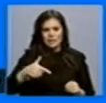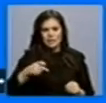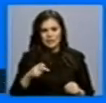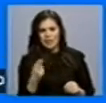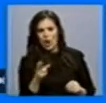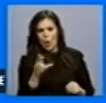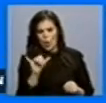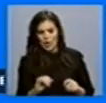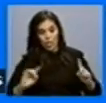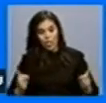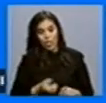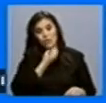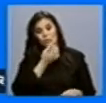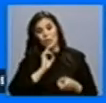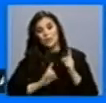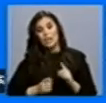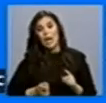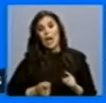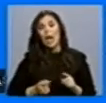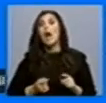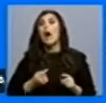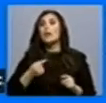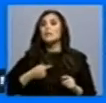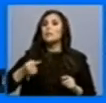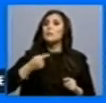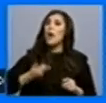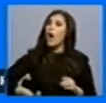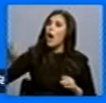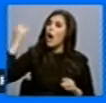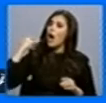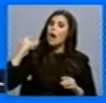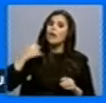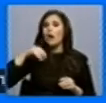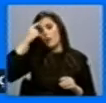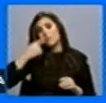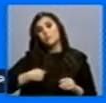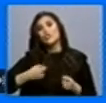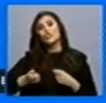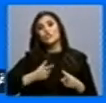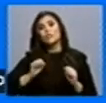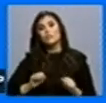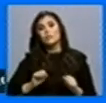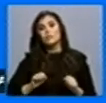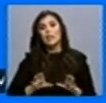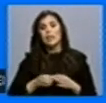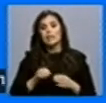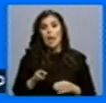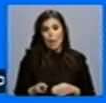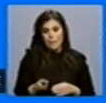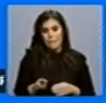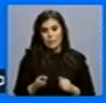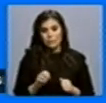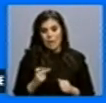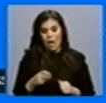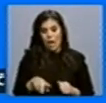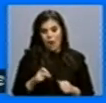até agora dizia-nos que até há poucas semanas nós sabíamos que Próxima Centauri, como disse, era uma estrela de classe M, uma anã,